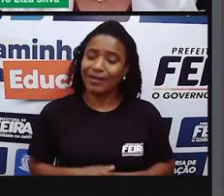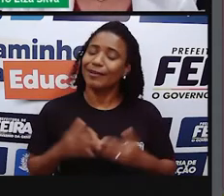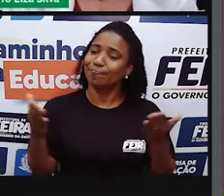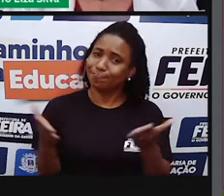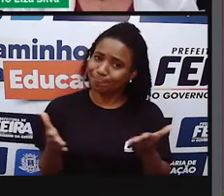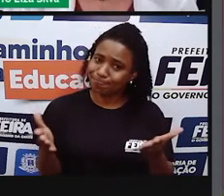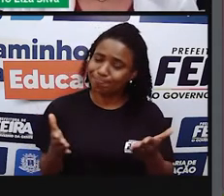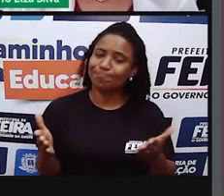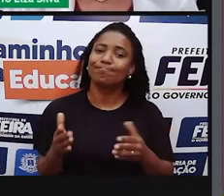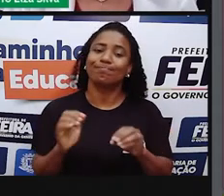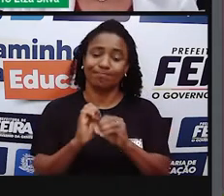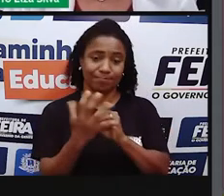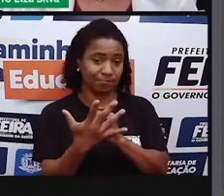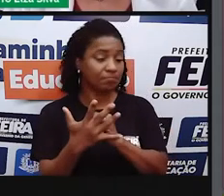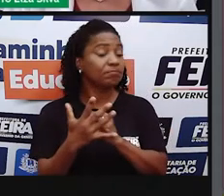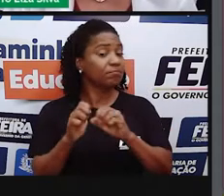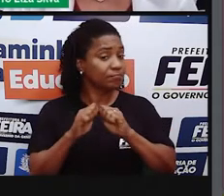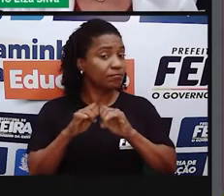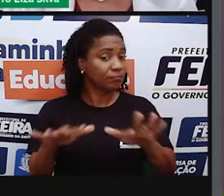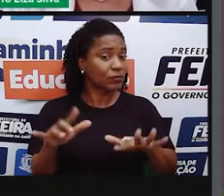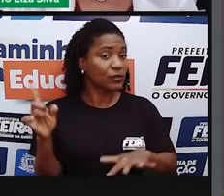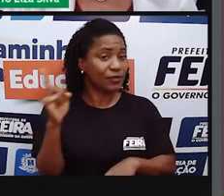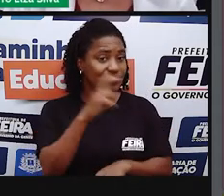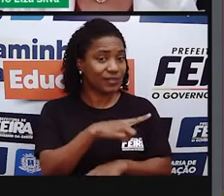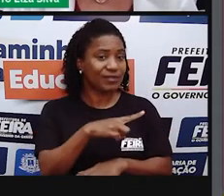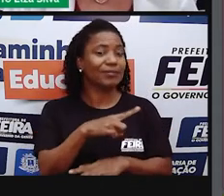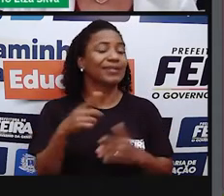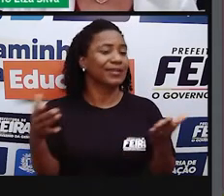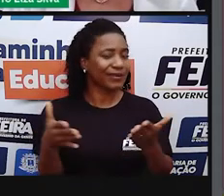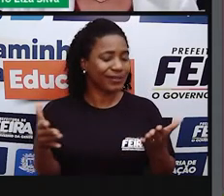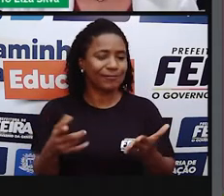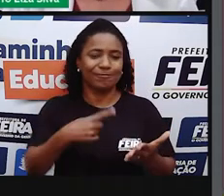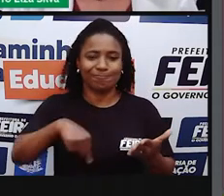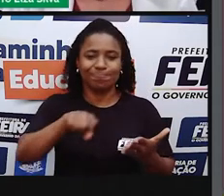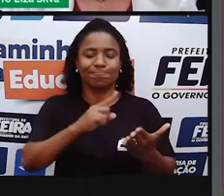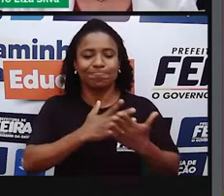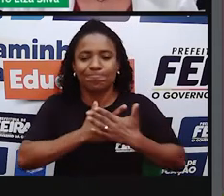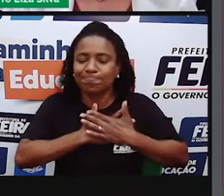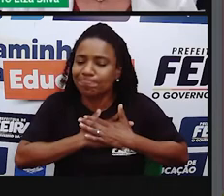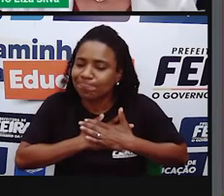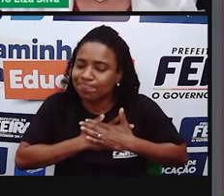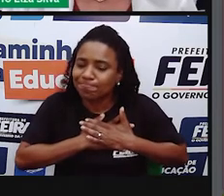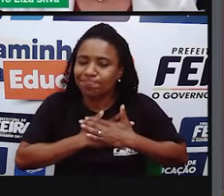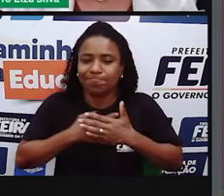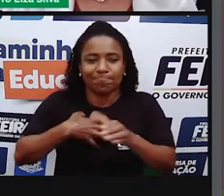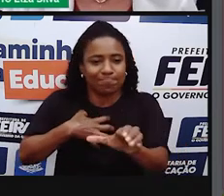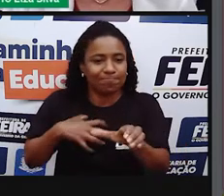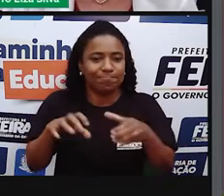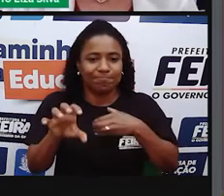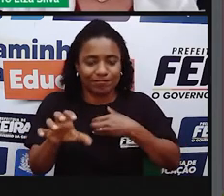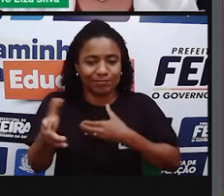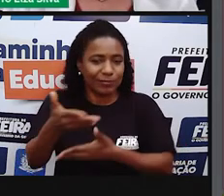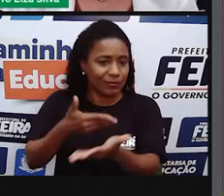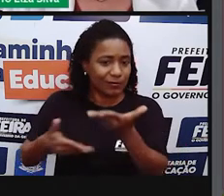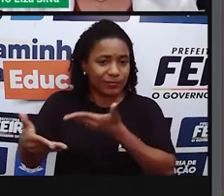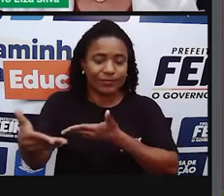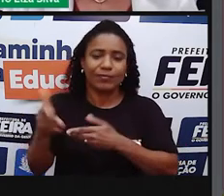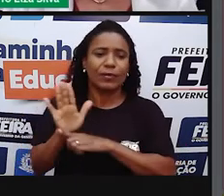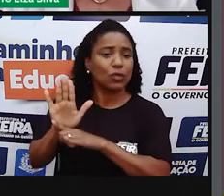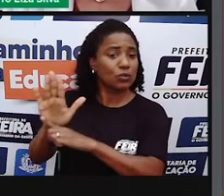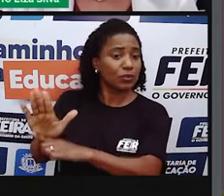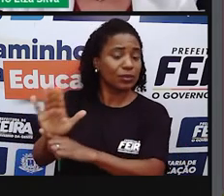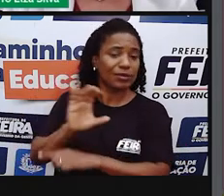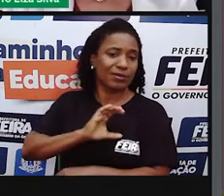situações, é importante que a gente exercite a solidariedade. Então, não deixe de ajudar o seu colega. Seja gentil